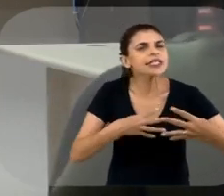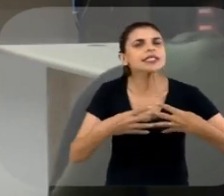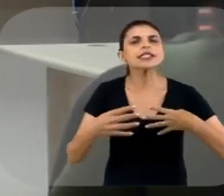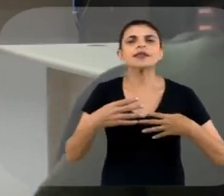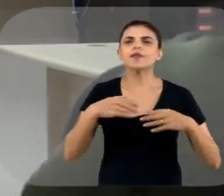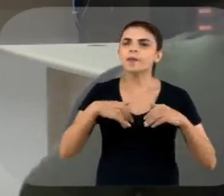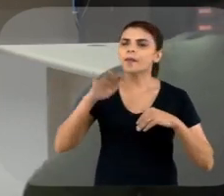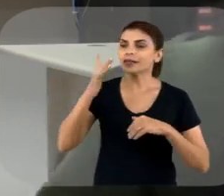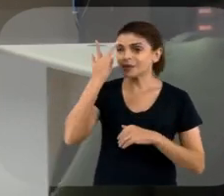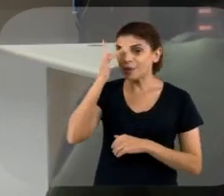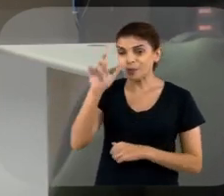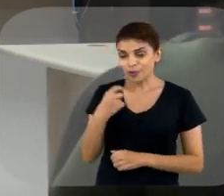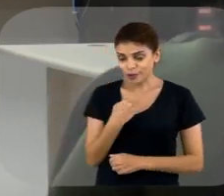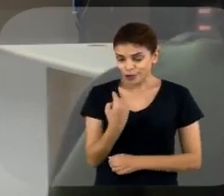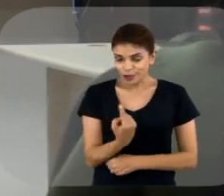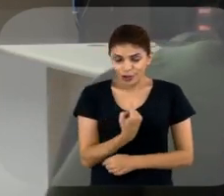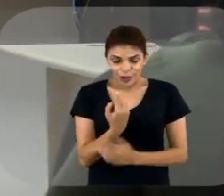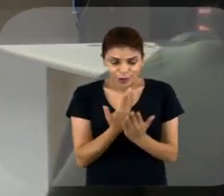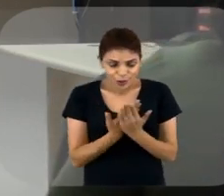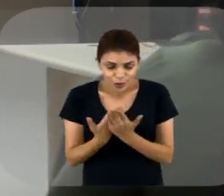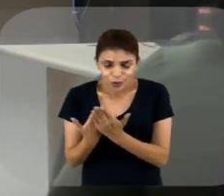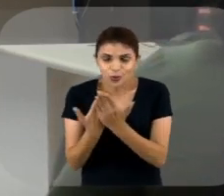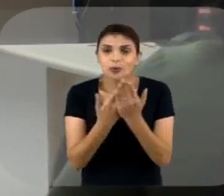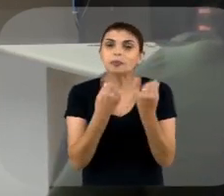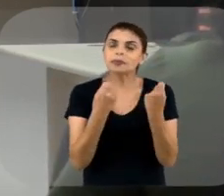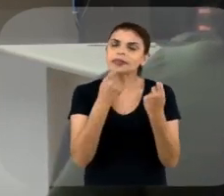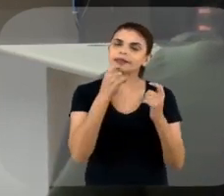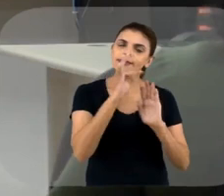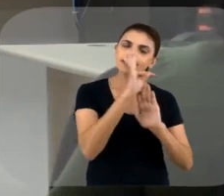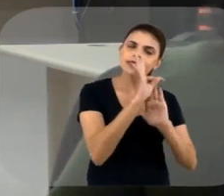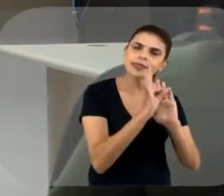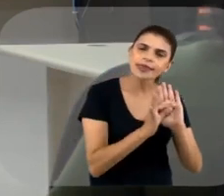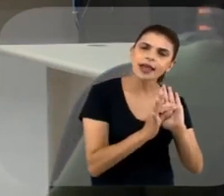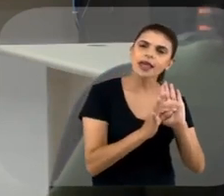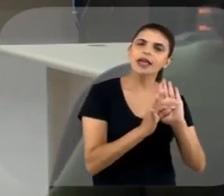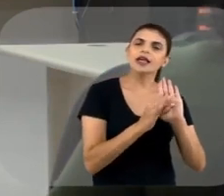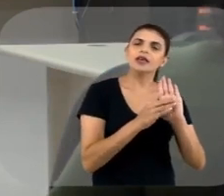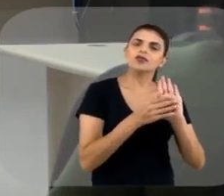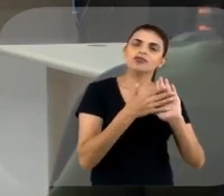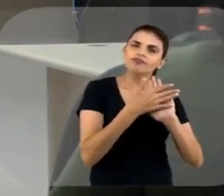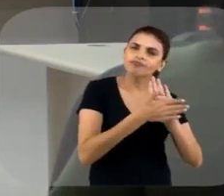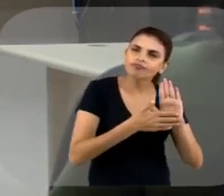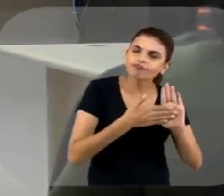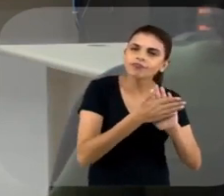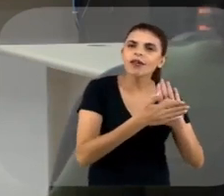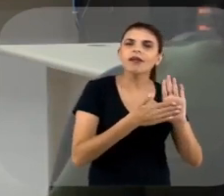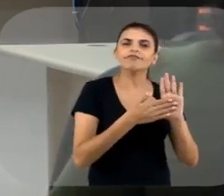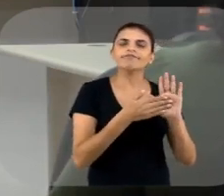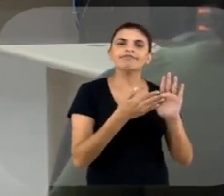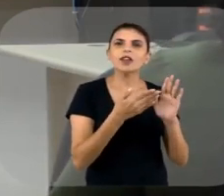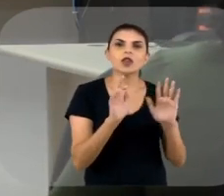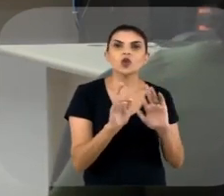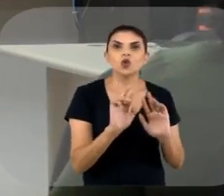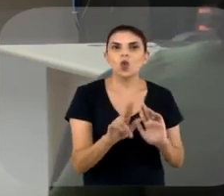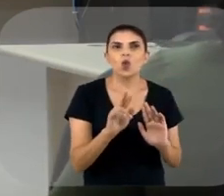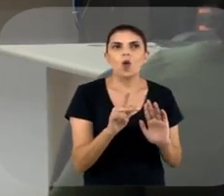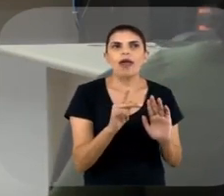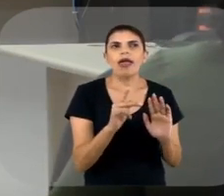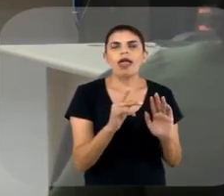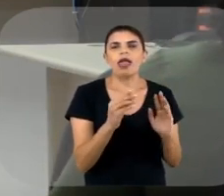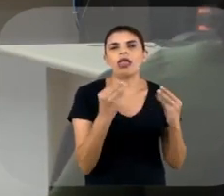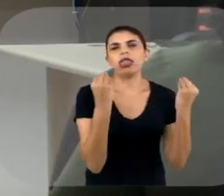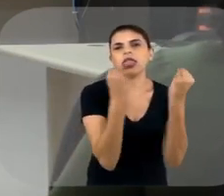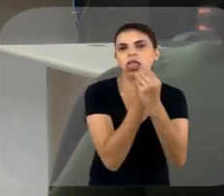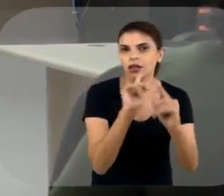está ali sozinha, né? Então, tem que ser um texto que seja, não estou falando, né, para